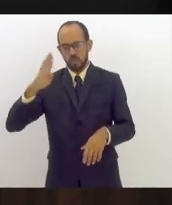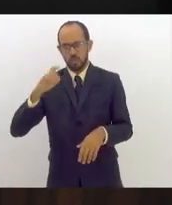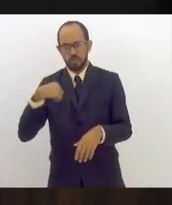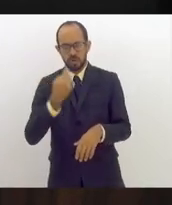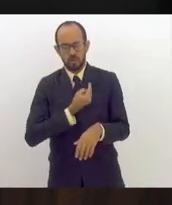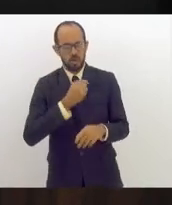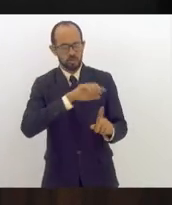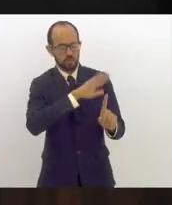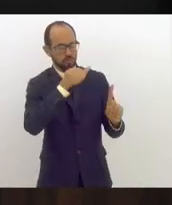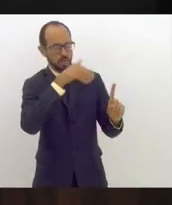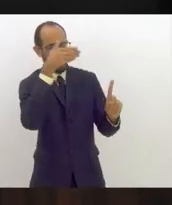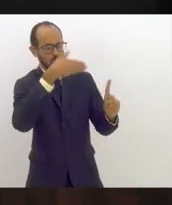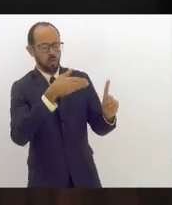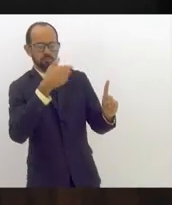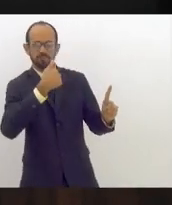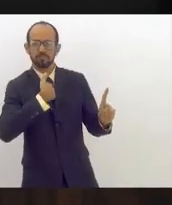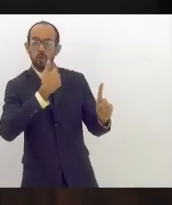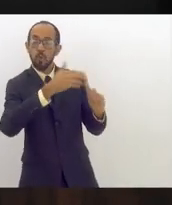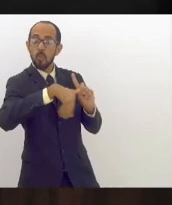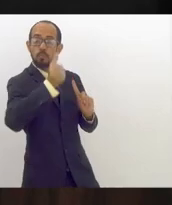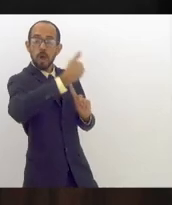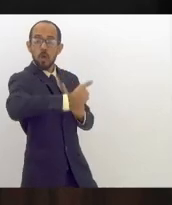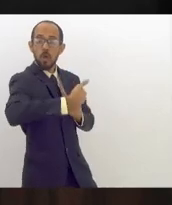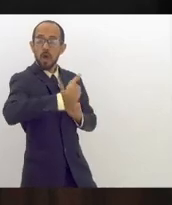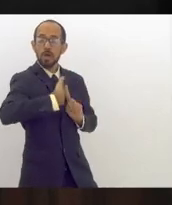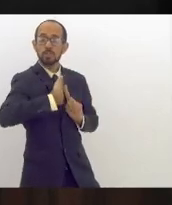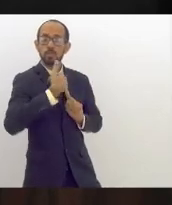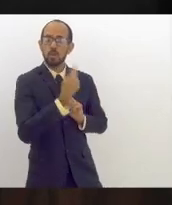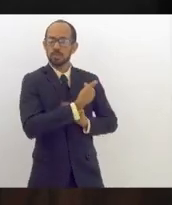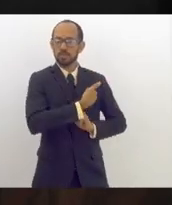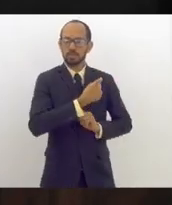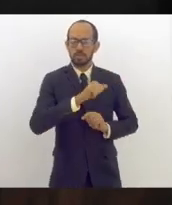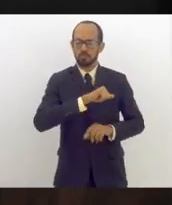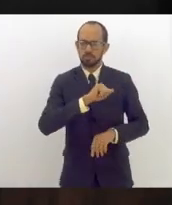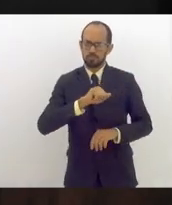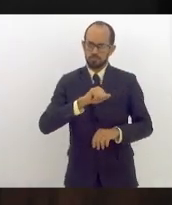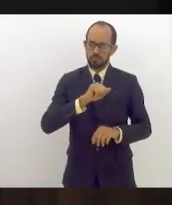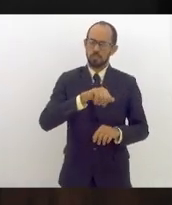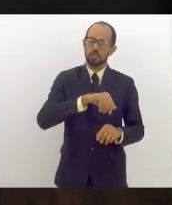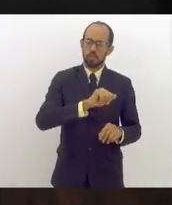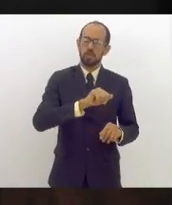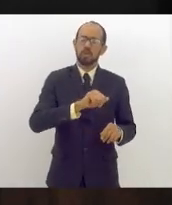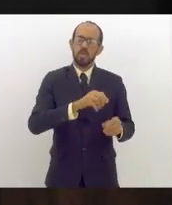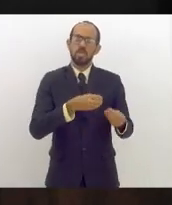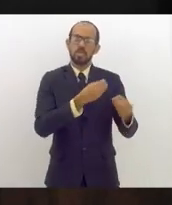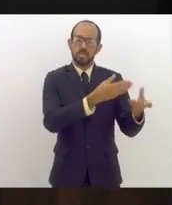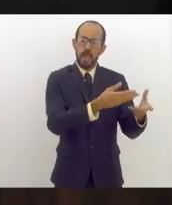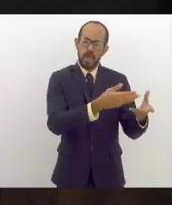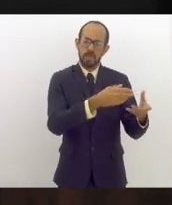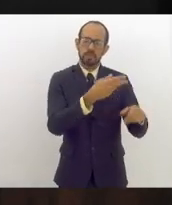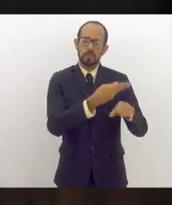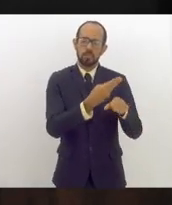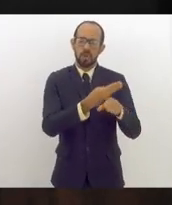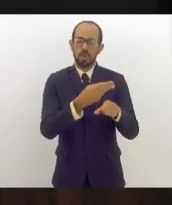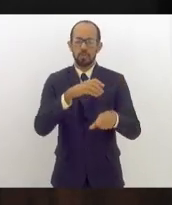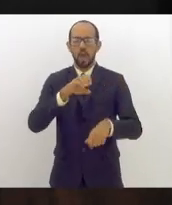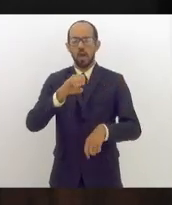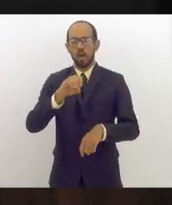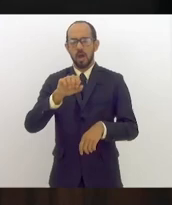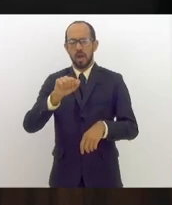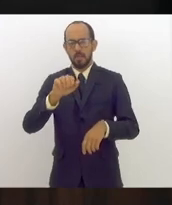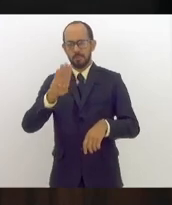poder homenagem homenageá-lo e poder homenagear a OAB sabe a importância da